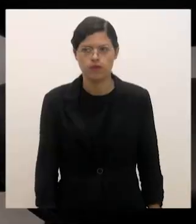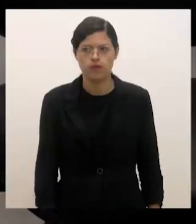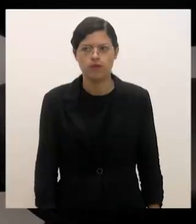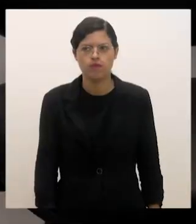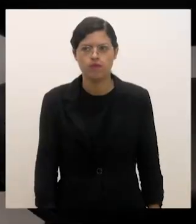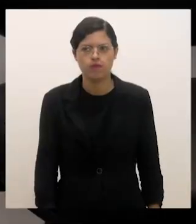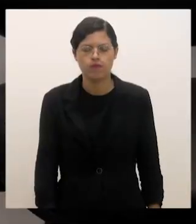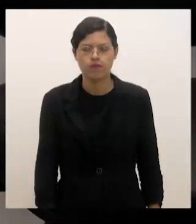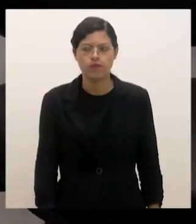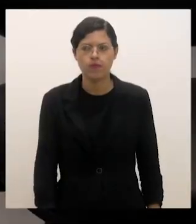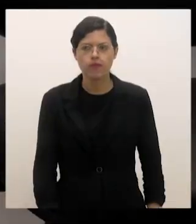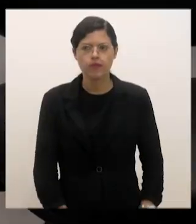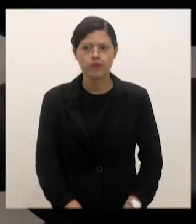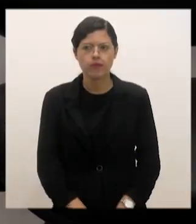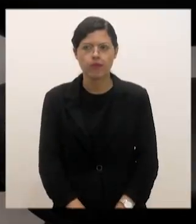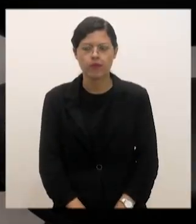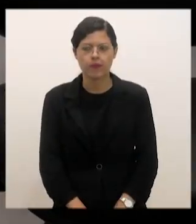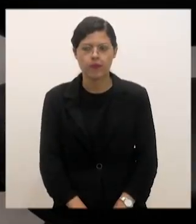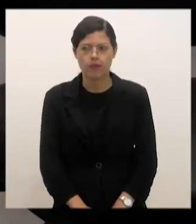o seguinte